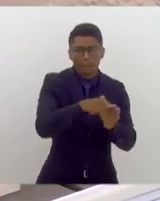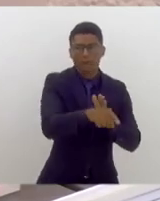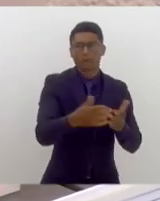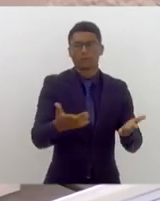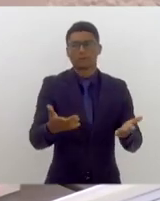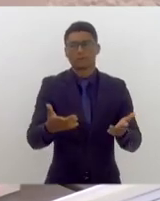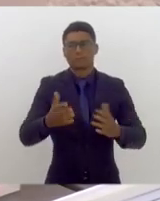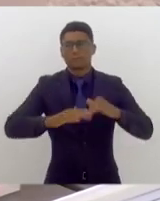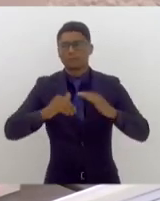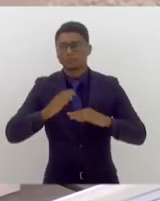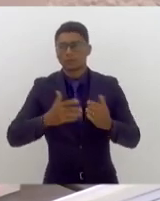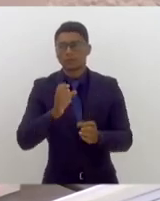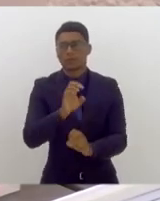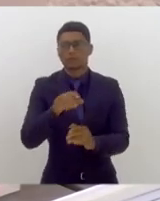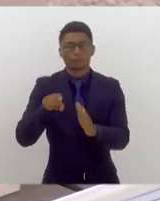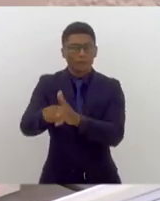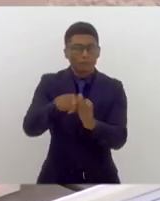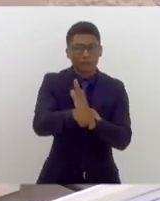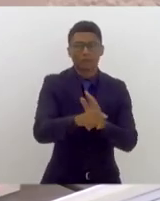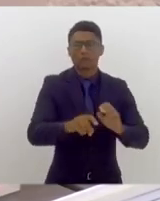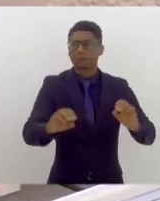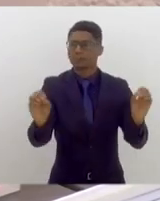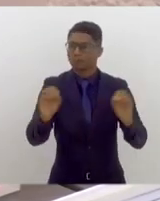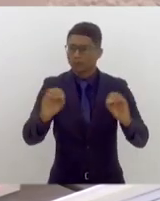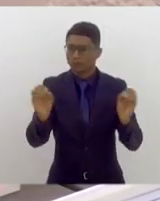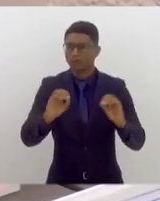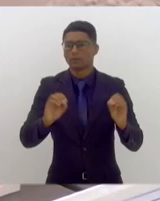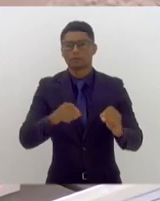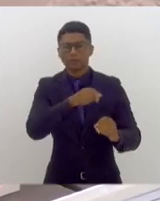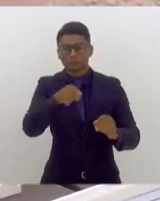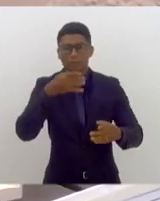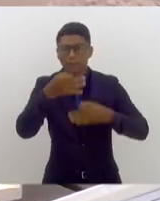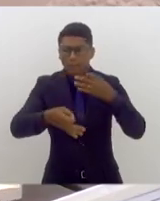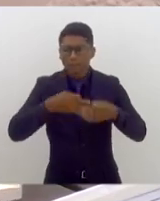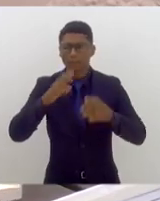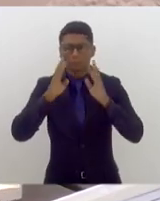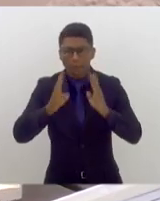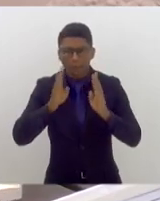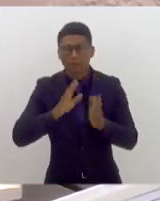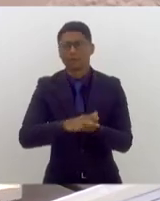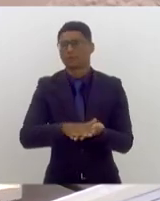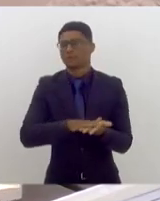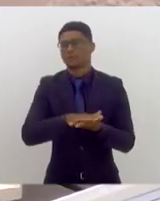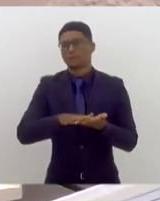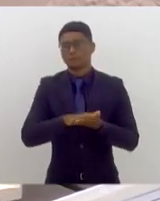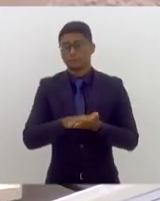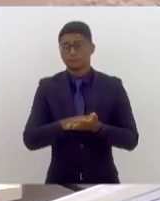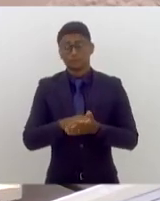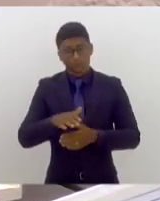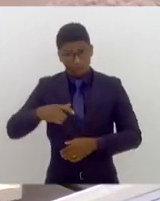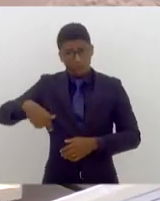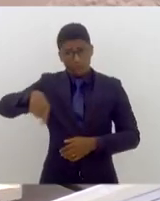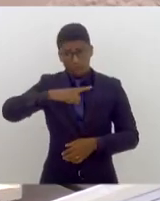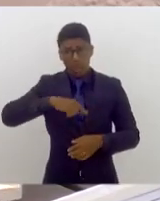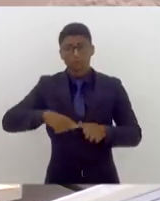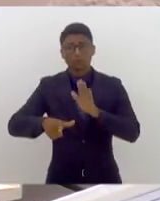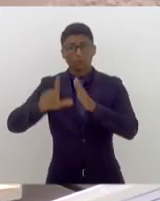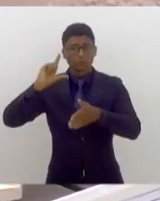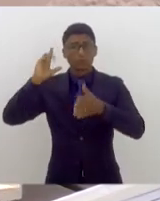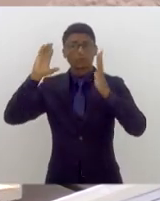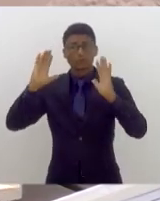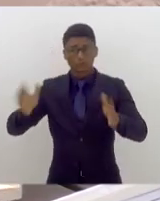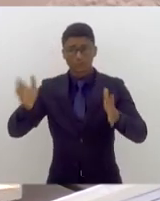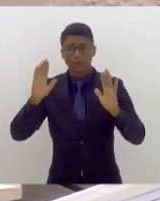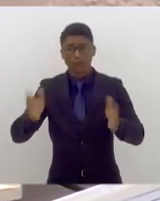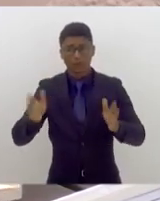perguntamos aos profissionais da educação qual é esse ensino médio integrado que nós já estávamos ensaiando, na verdade. Nós tínhamos